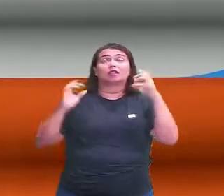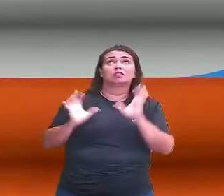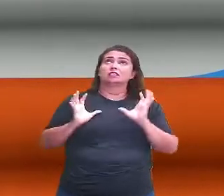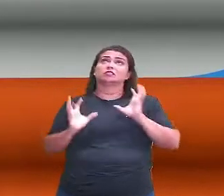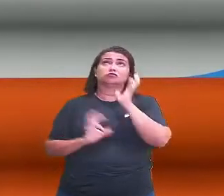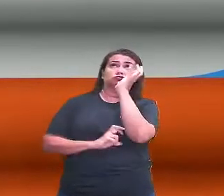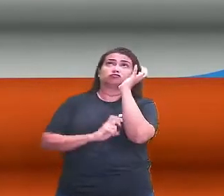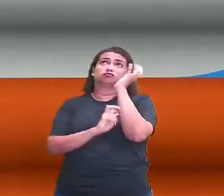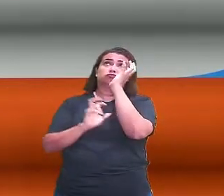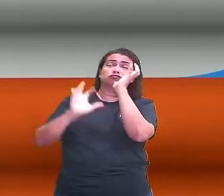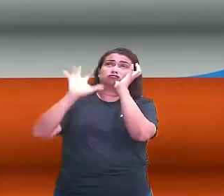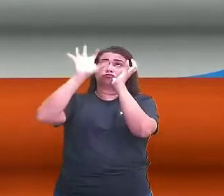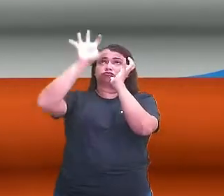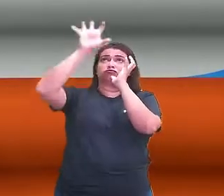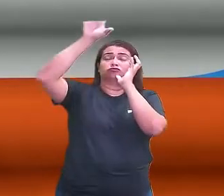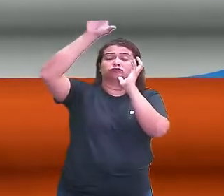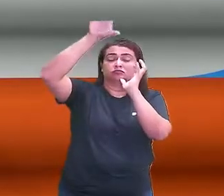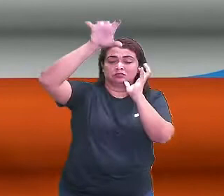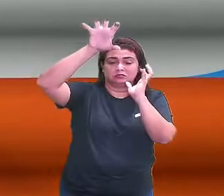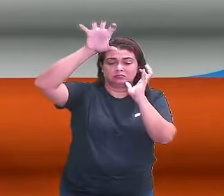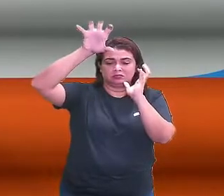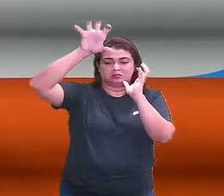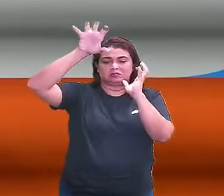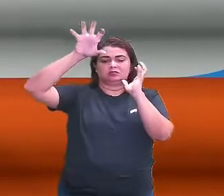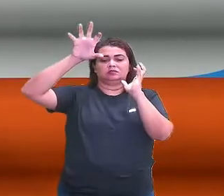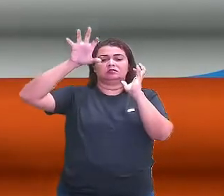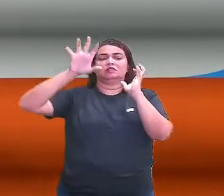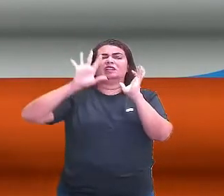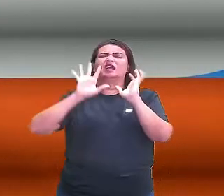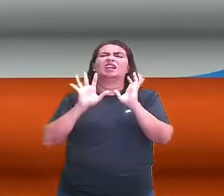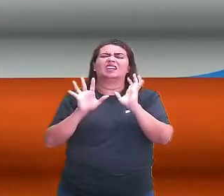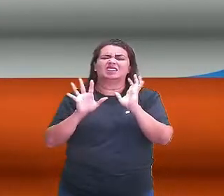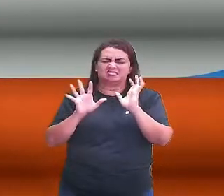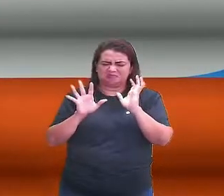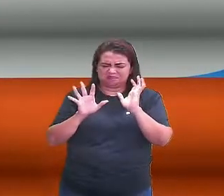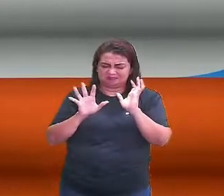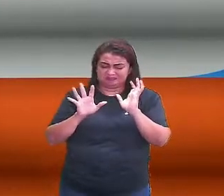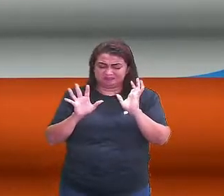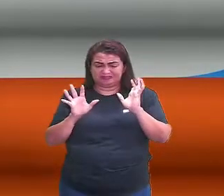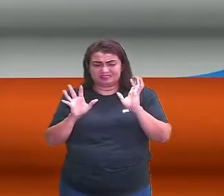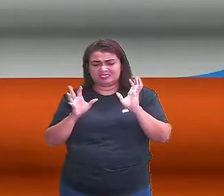coruja. Mas ele se viu numa situação bem desagradável.